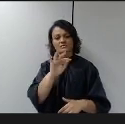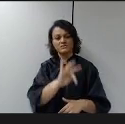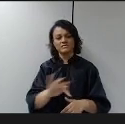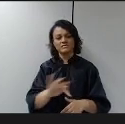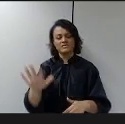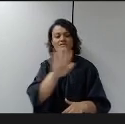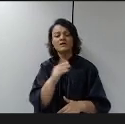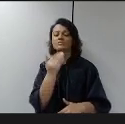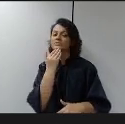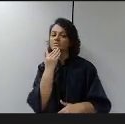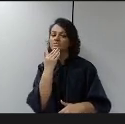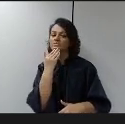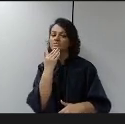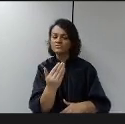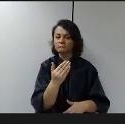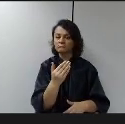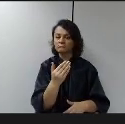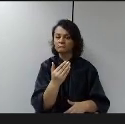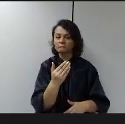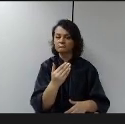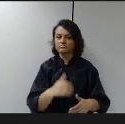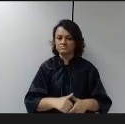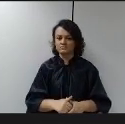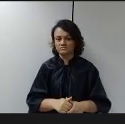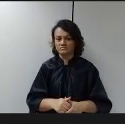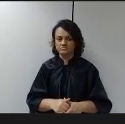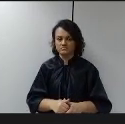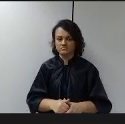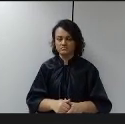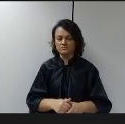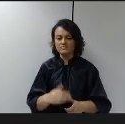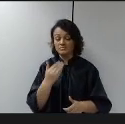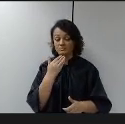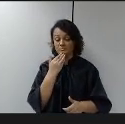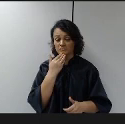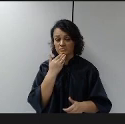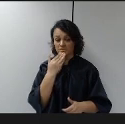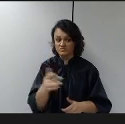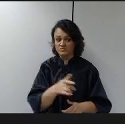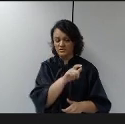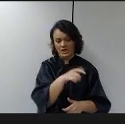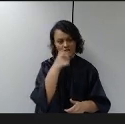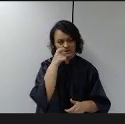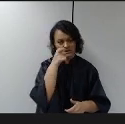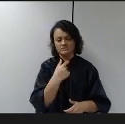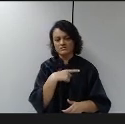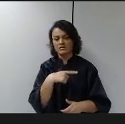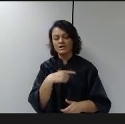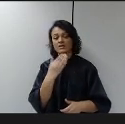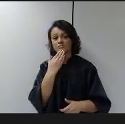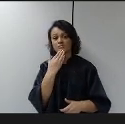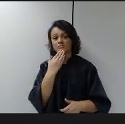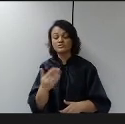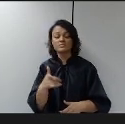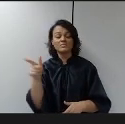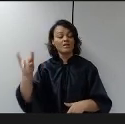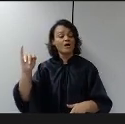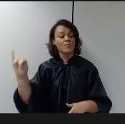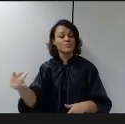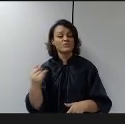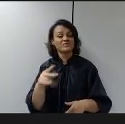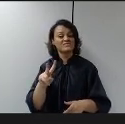da CONJUR, da parte interessada, no sentido de que fosse aproveitada as vagas